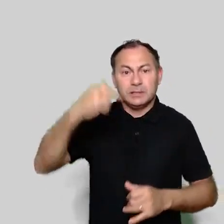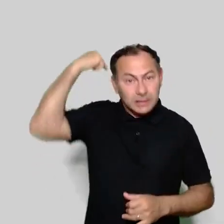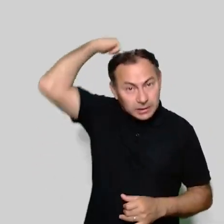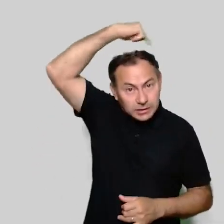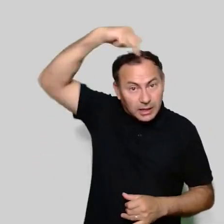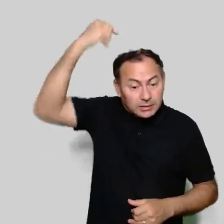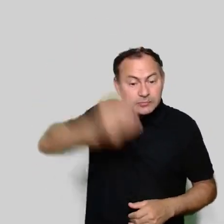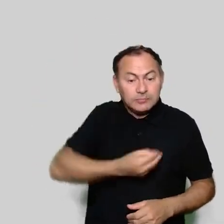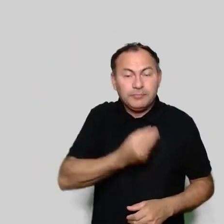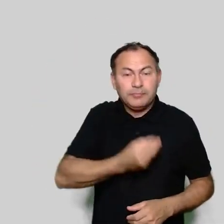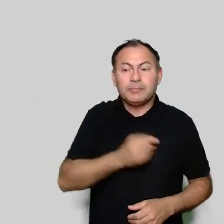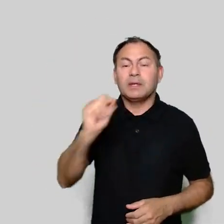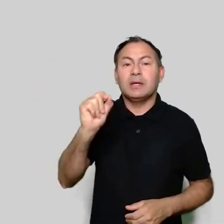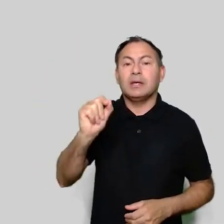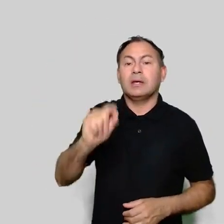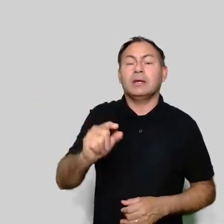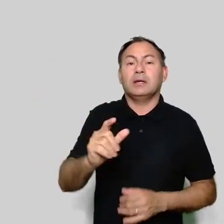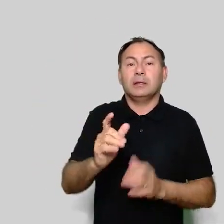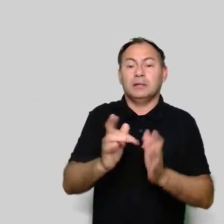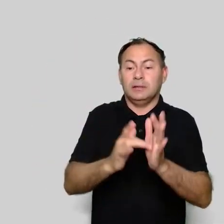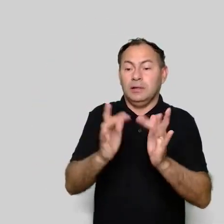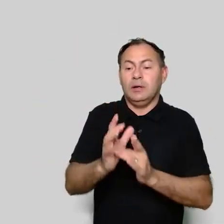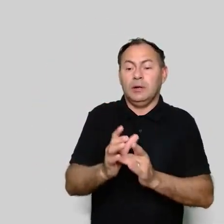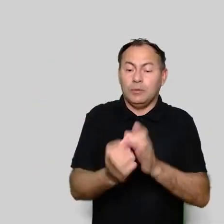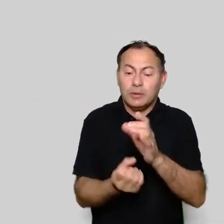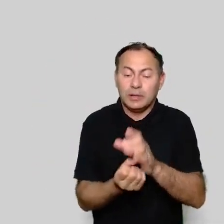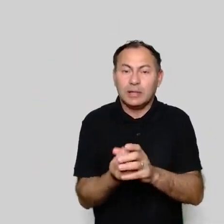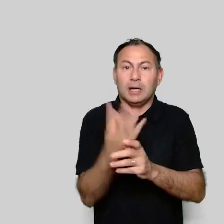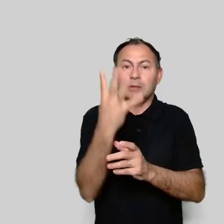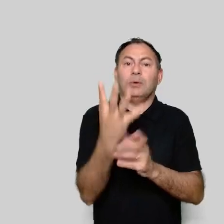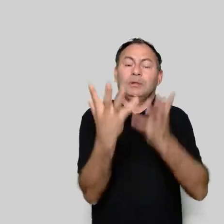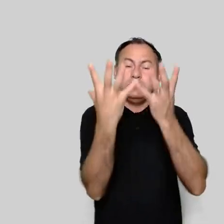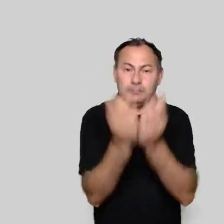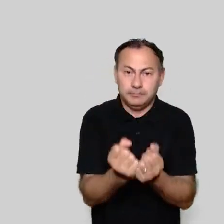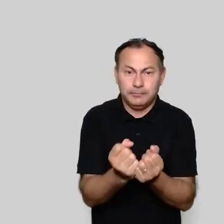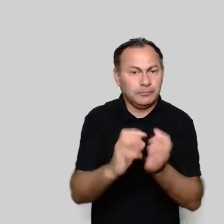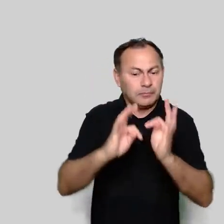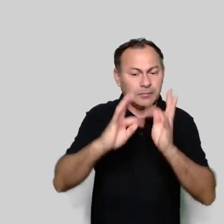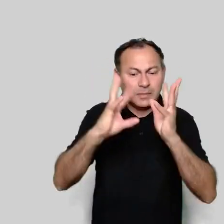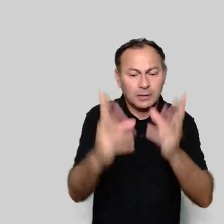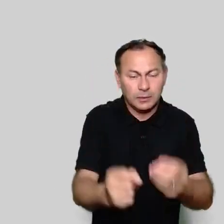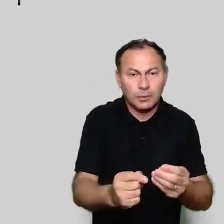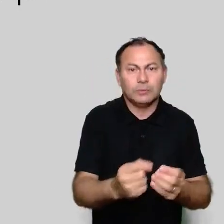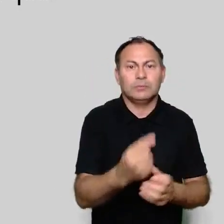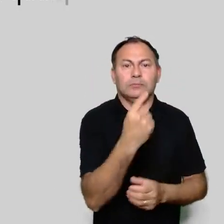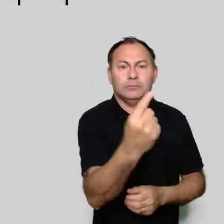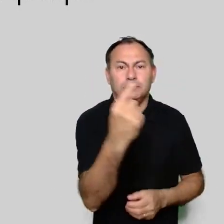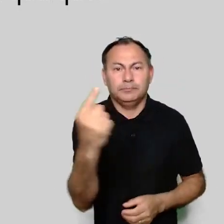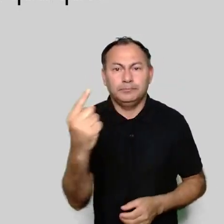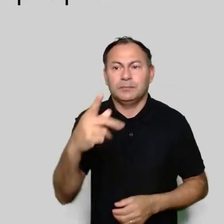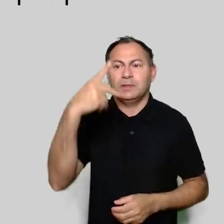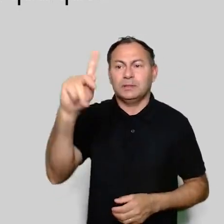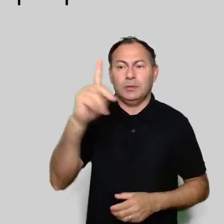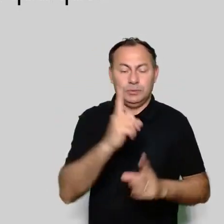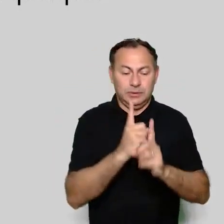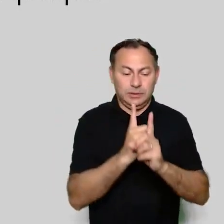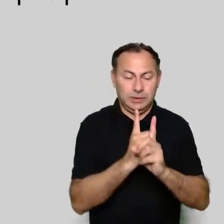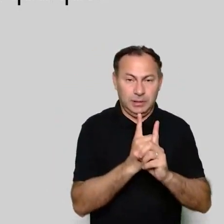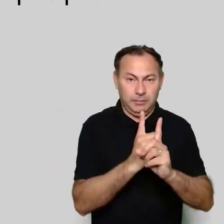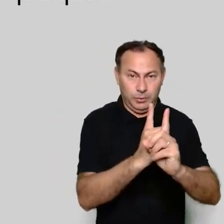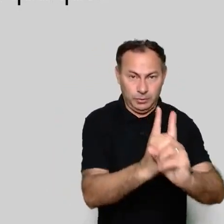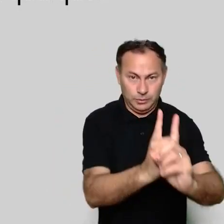devida, de que Ele é o Autor e Consumador, a todos e a cada um dos seus